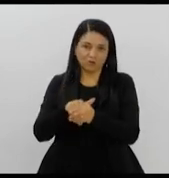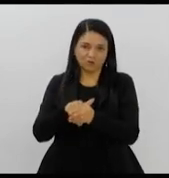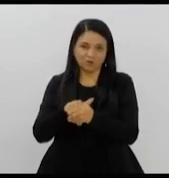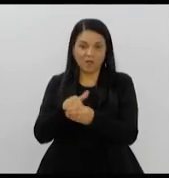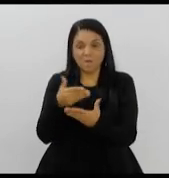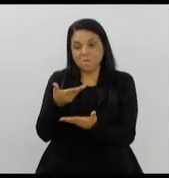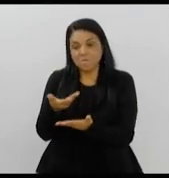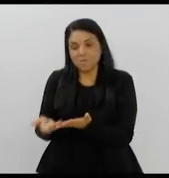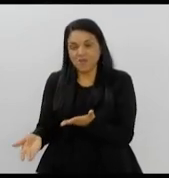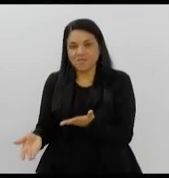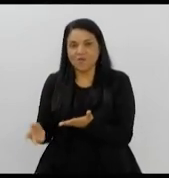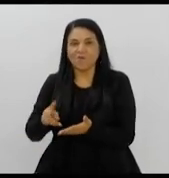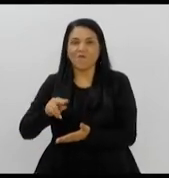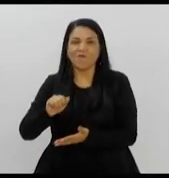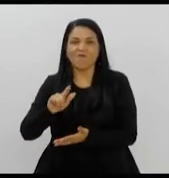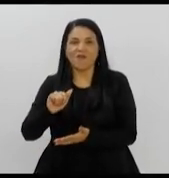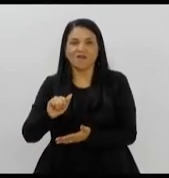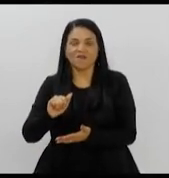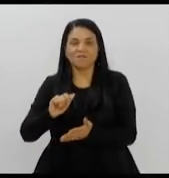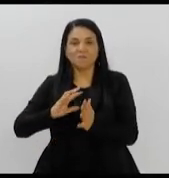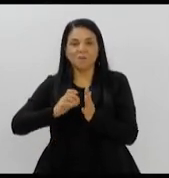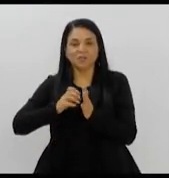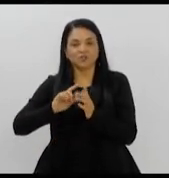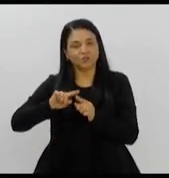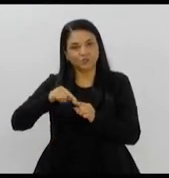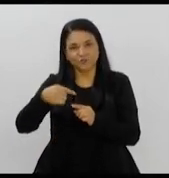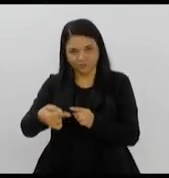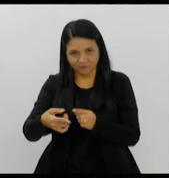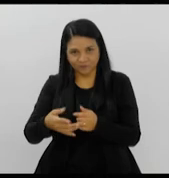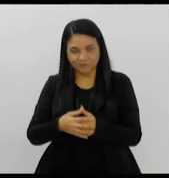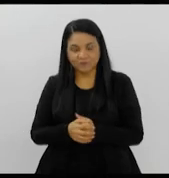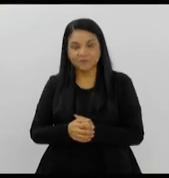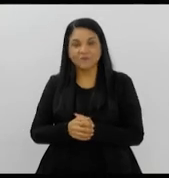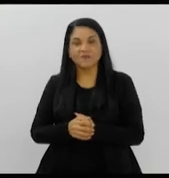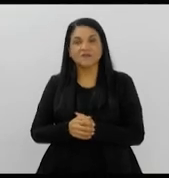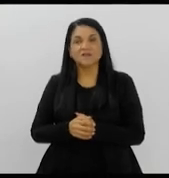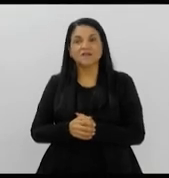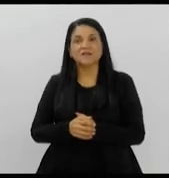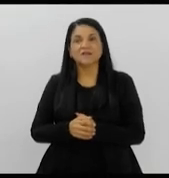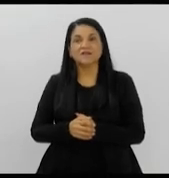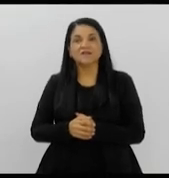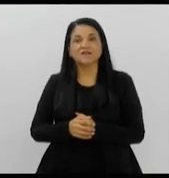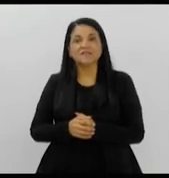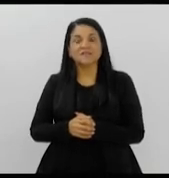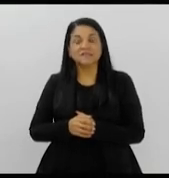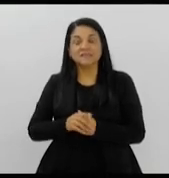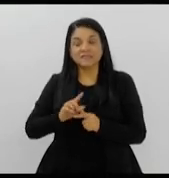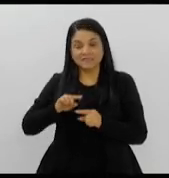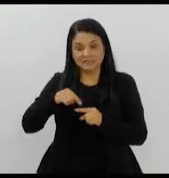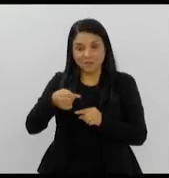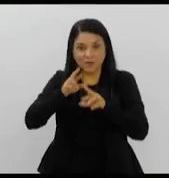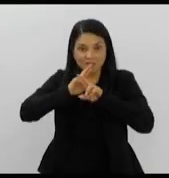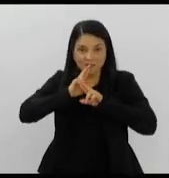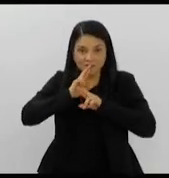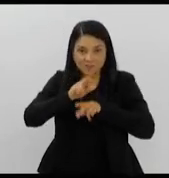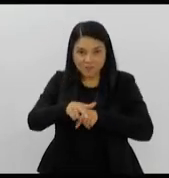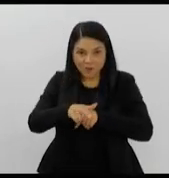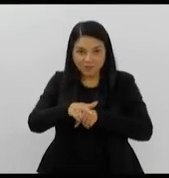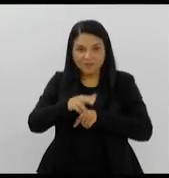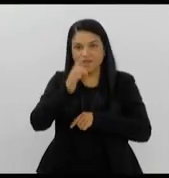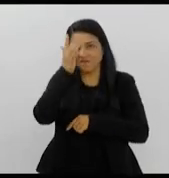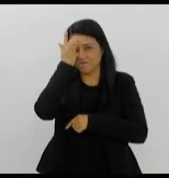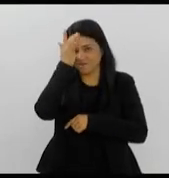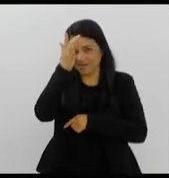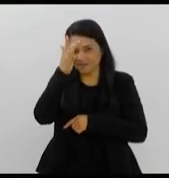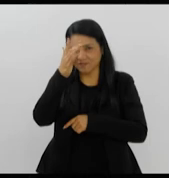vaga para o partido seguinte. Depois que sai a eleição, tudo é muito fácil, mas